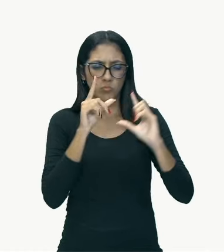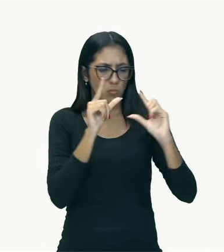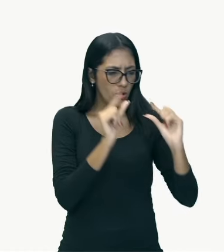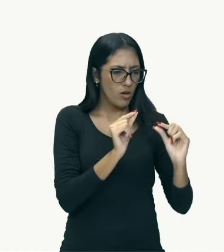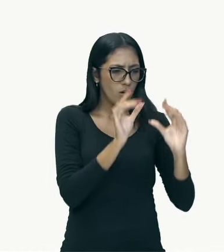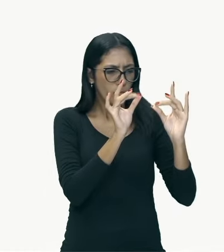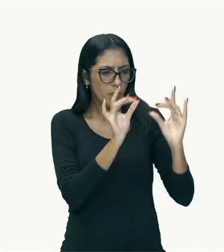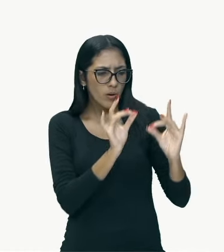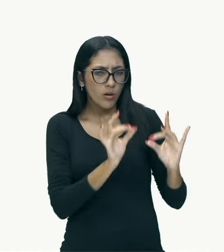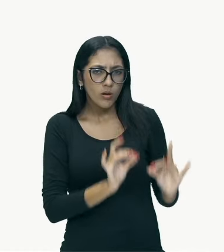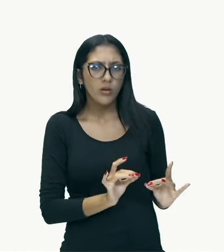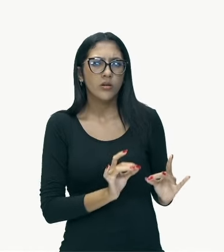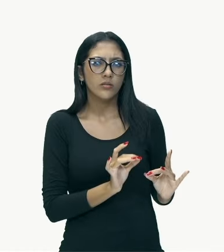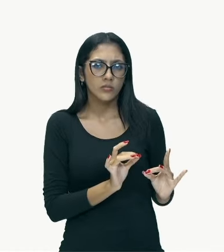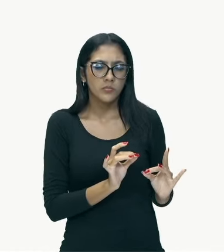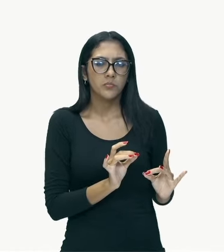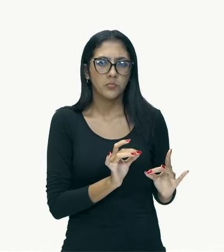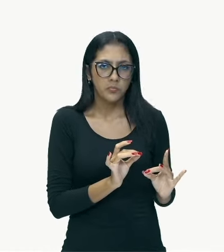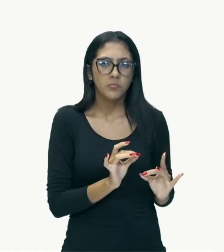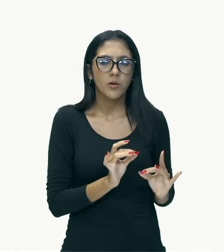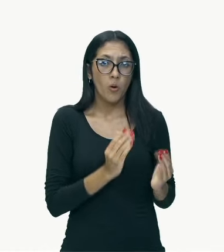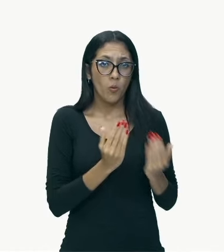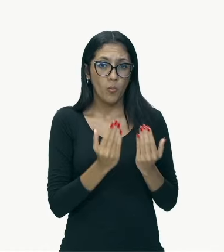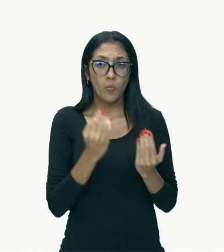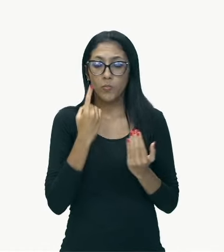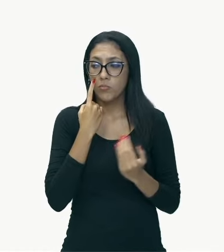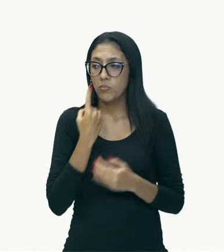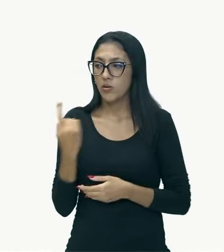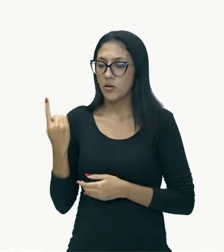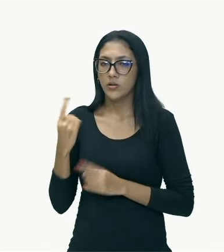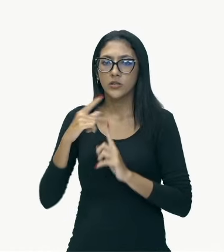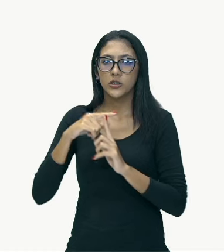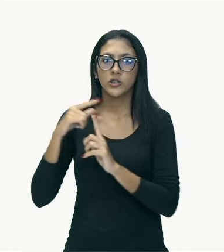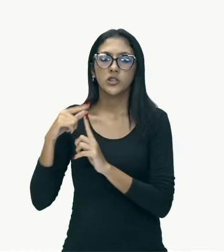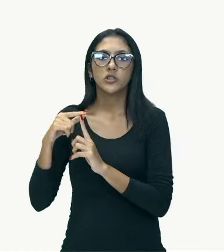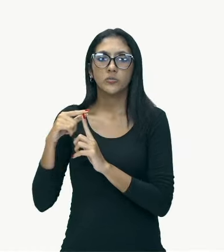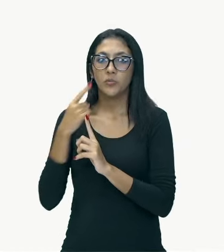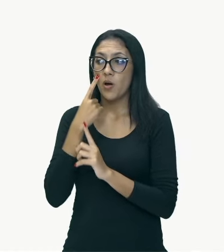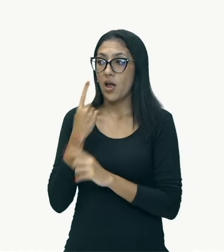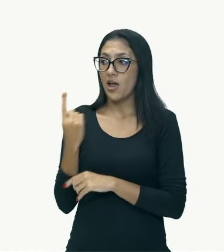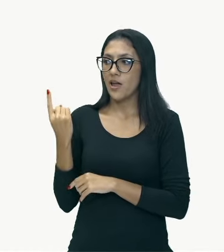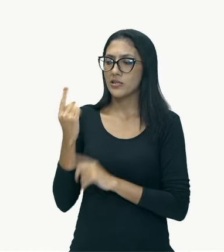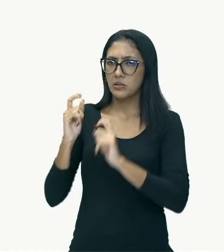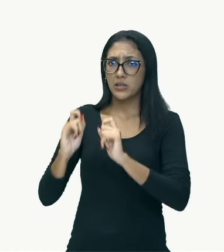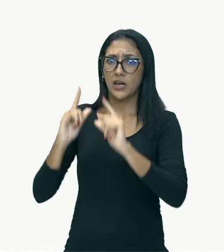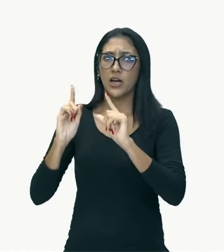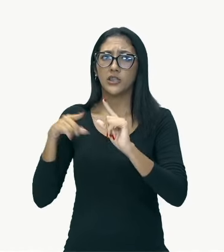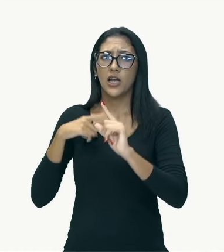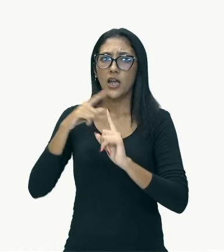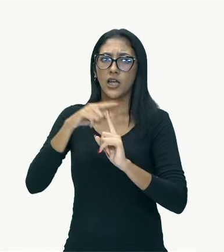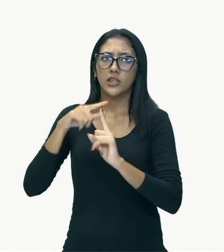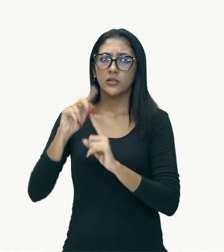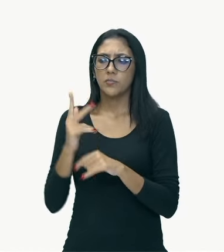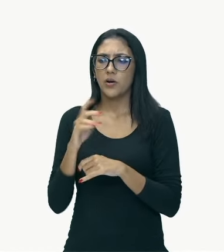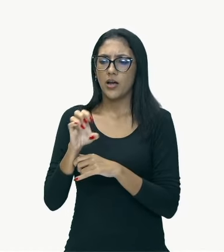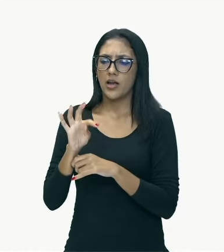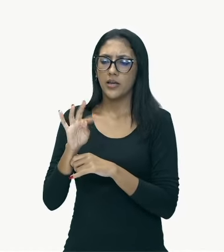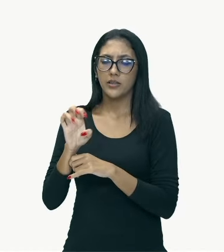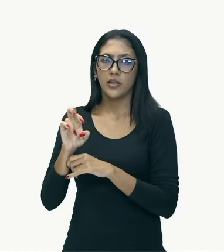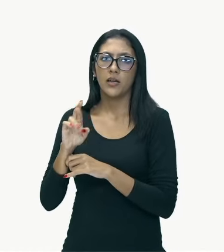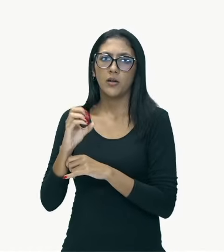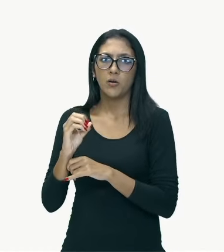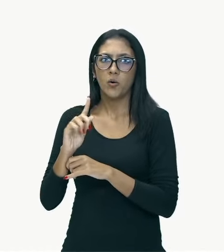Que 1000 nanômetros, eu tenho um tipo de mistura heterogênea, não mais homogênea. Na solução coloidal